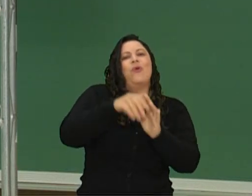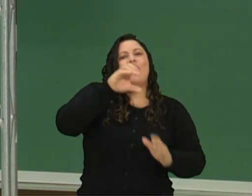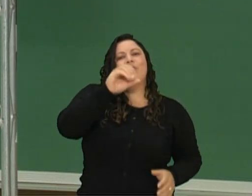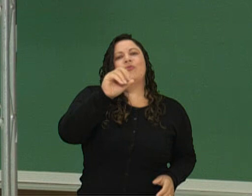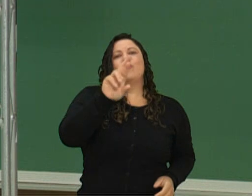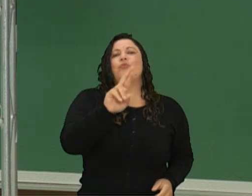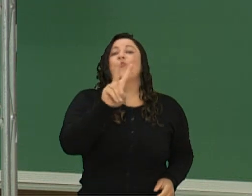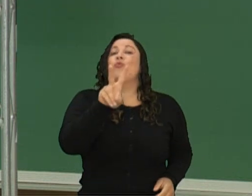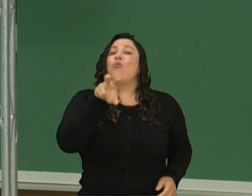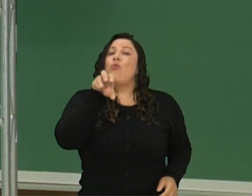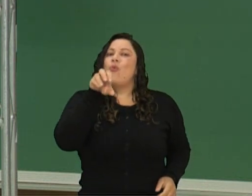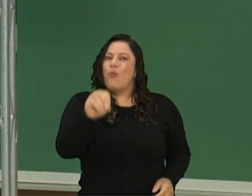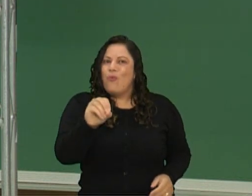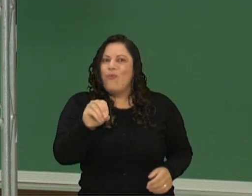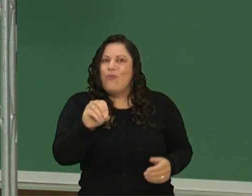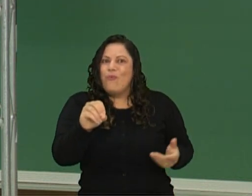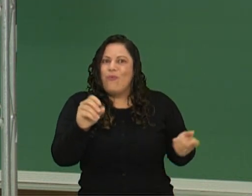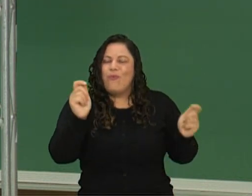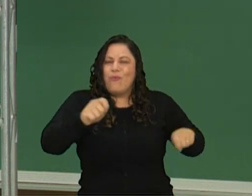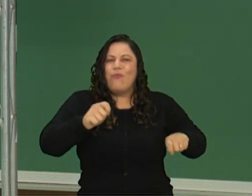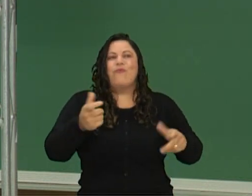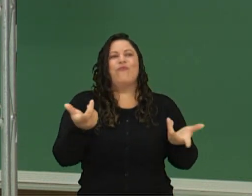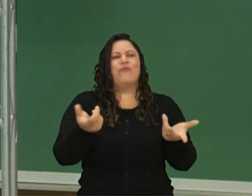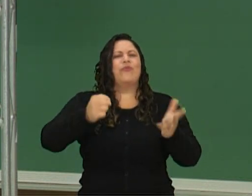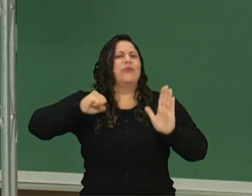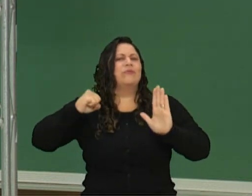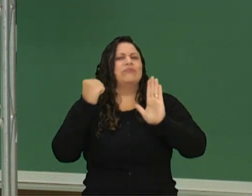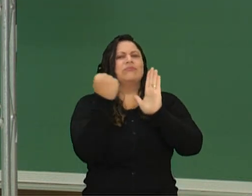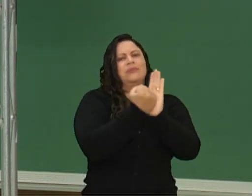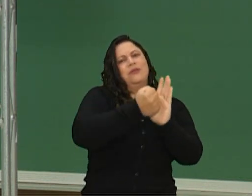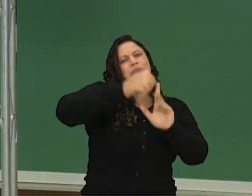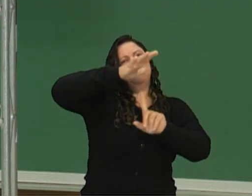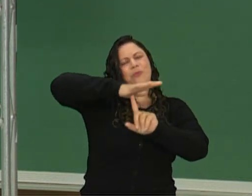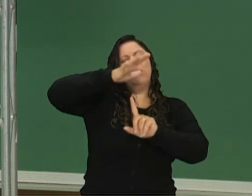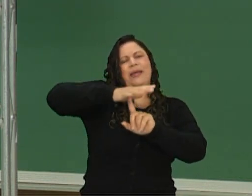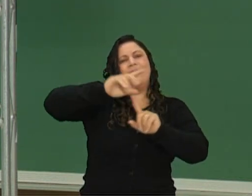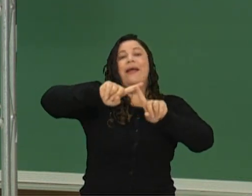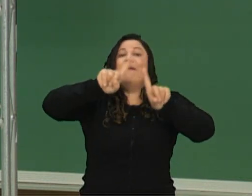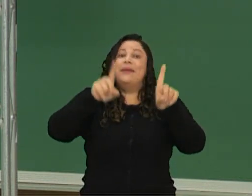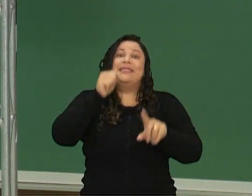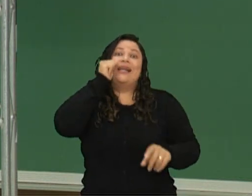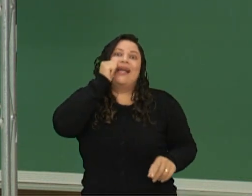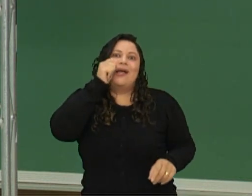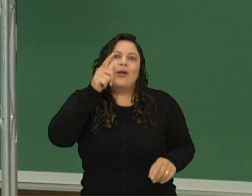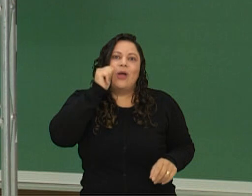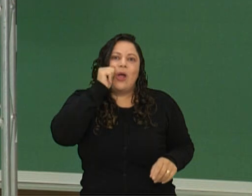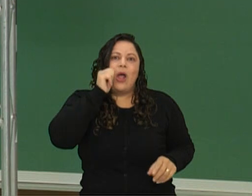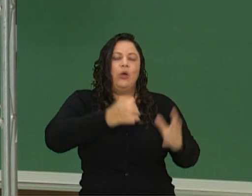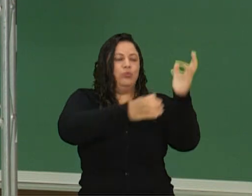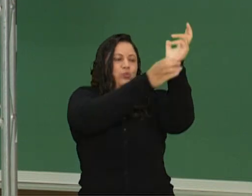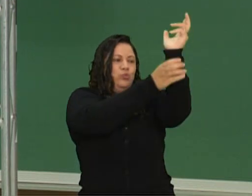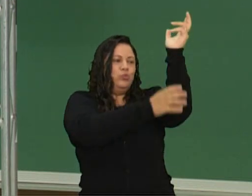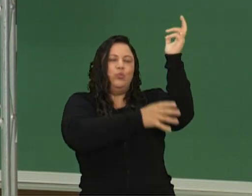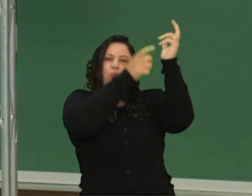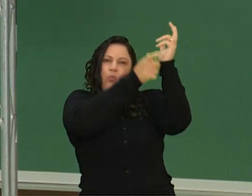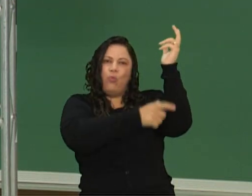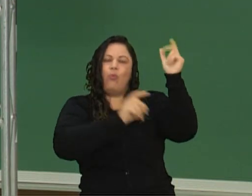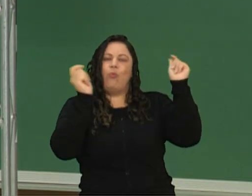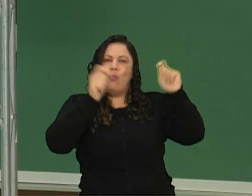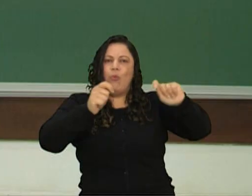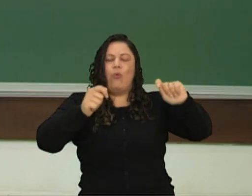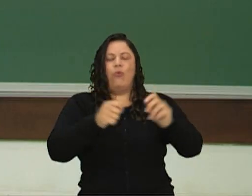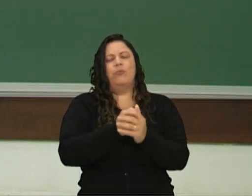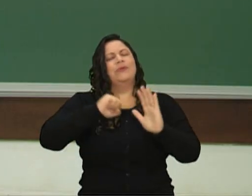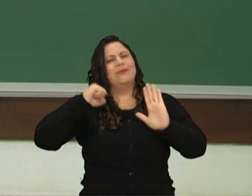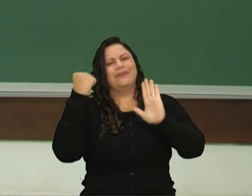então ela é símbolo aqui do Paraná, principalmente pela ligação com o pinhão e com a floresta de araucária. E aí,